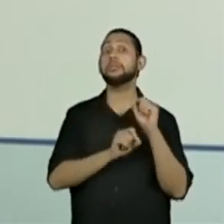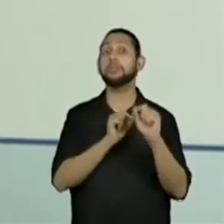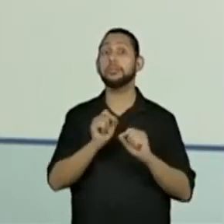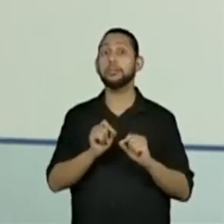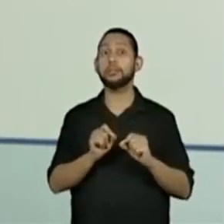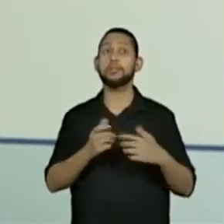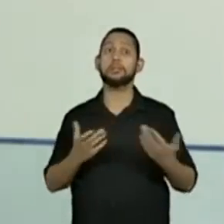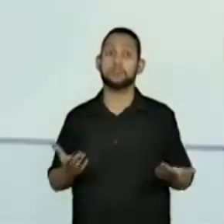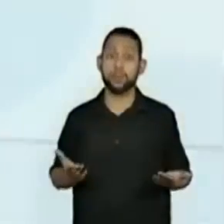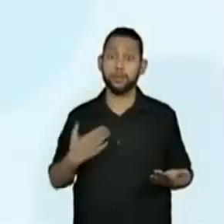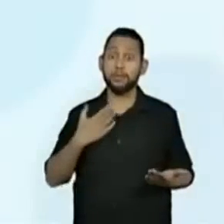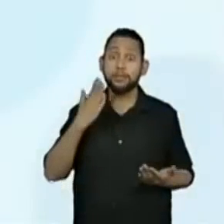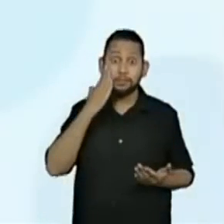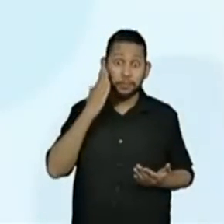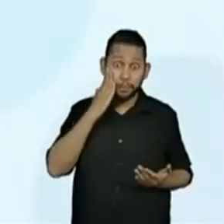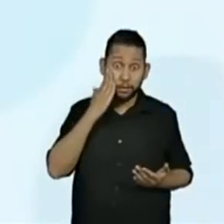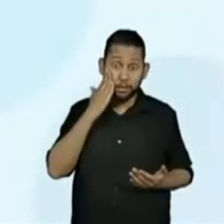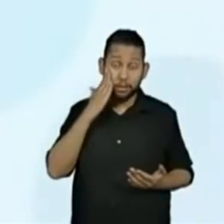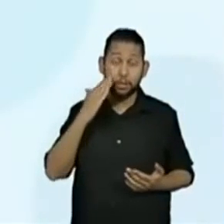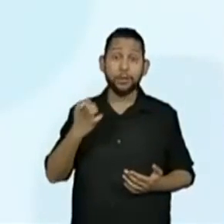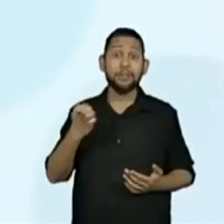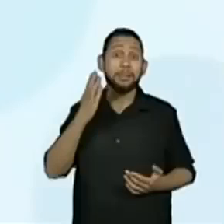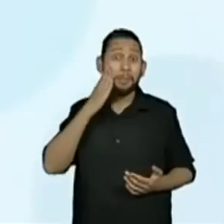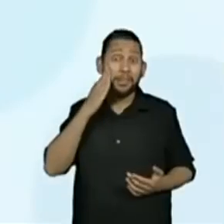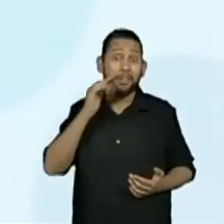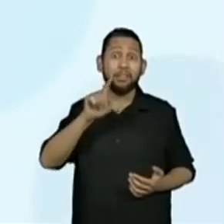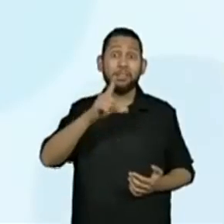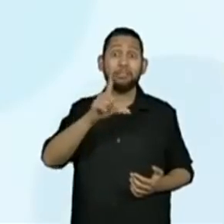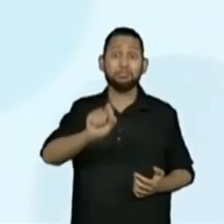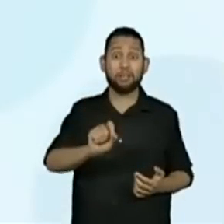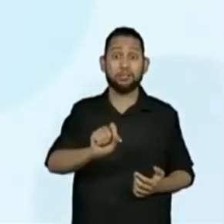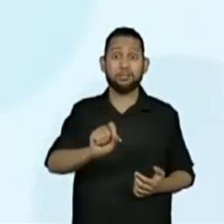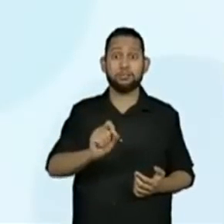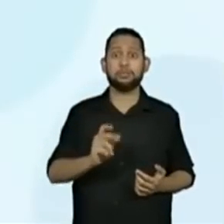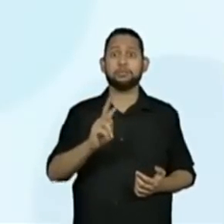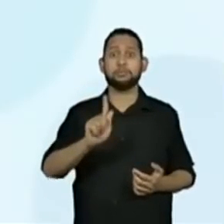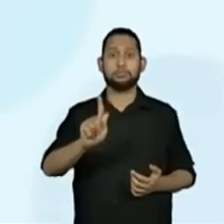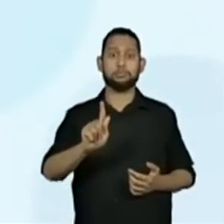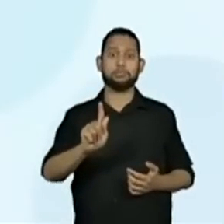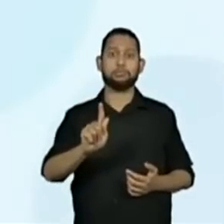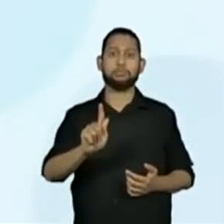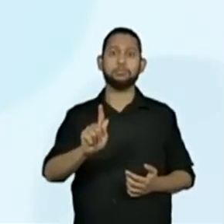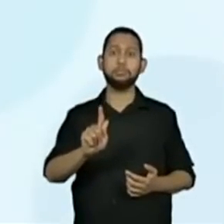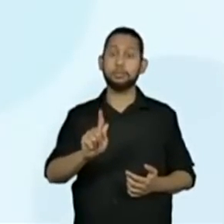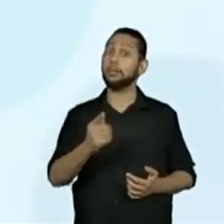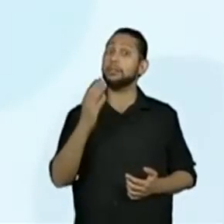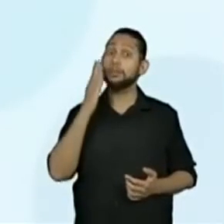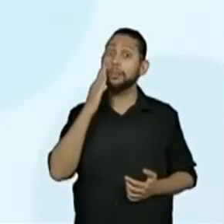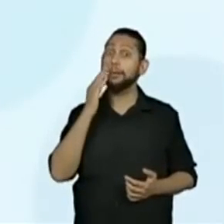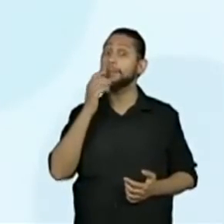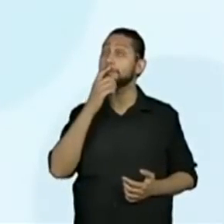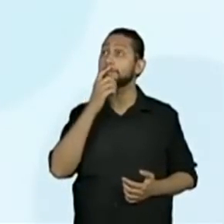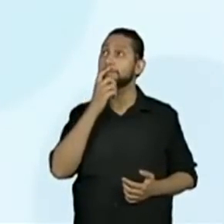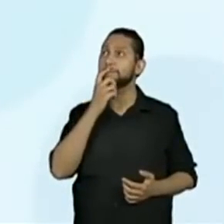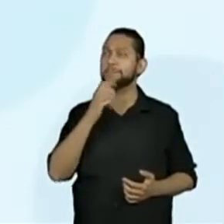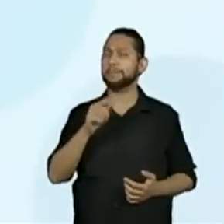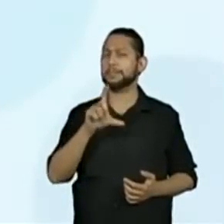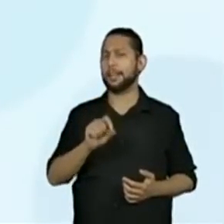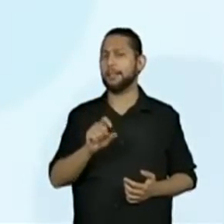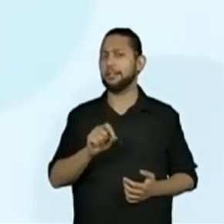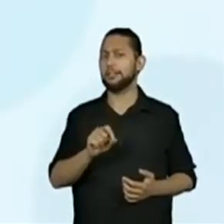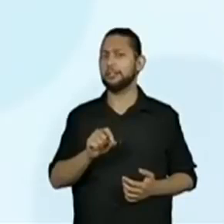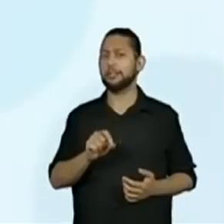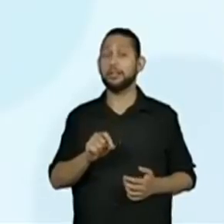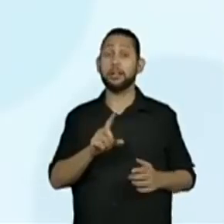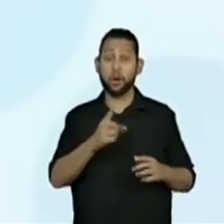é quanto ele vai pagar por 10 pacotes de linguiça que que eu